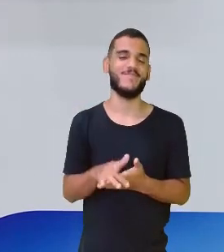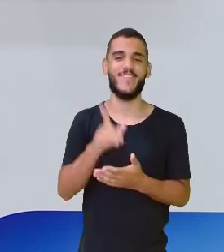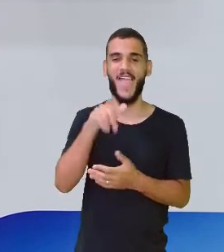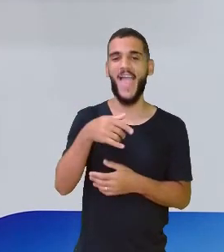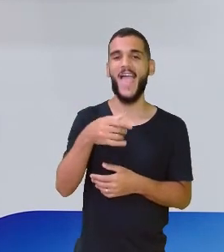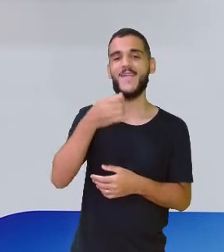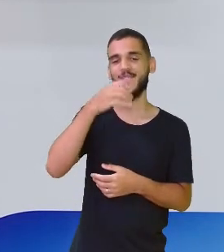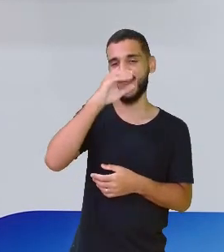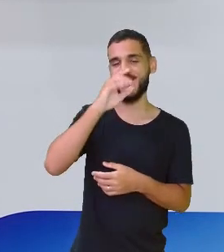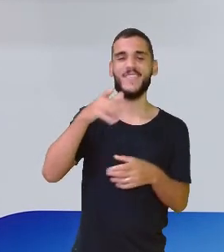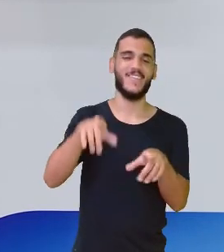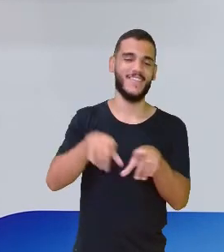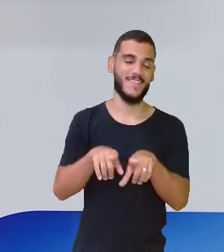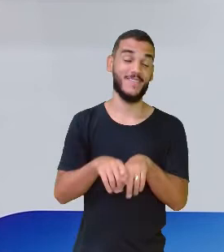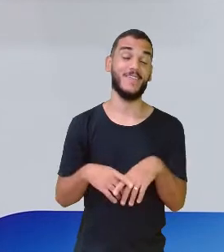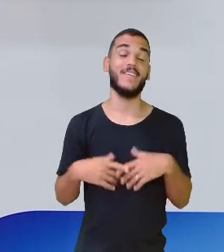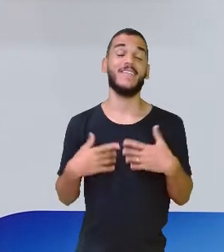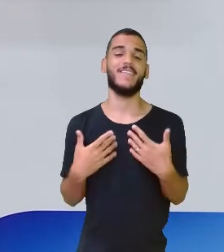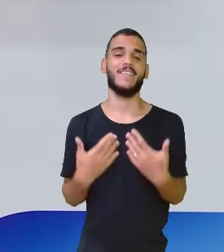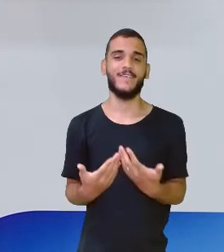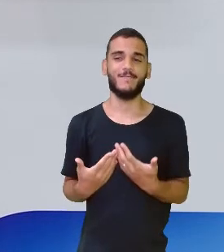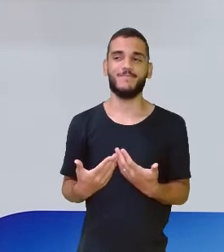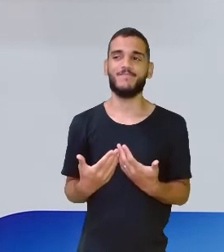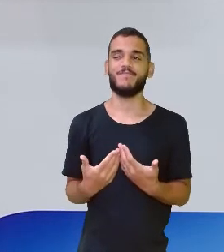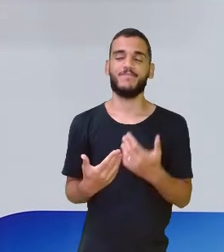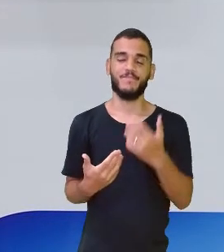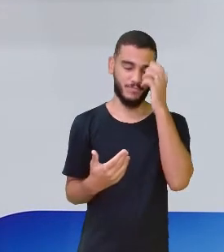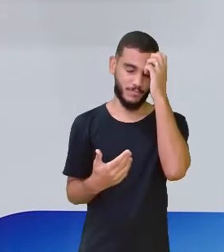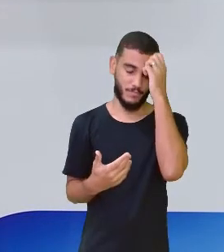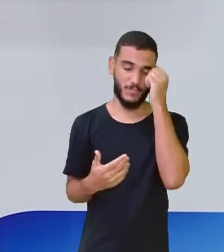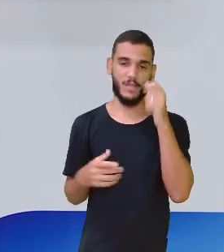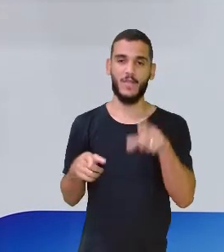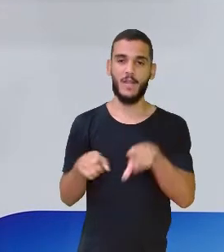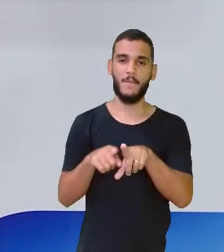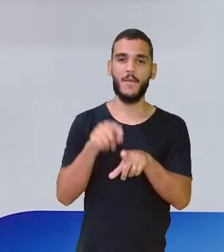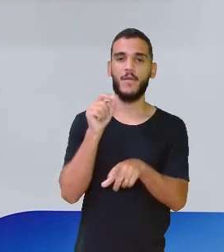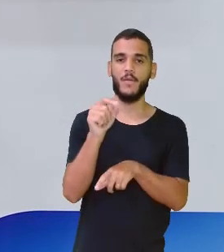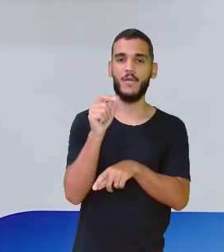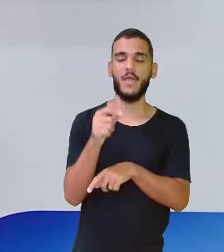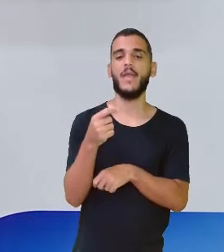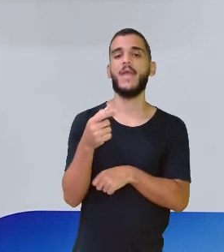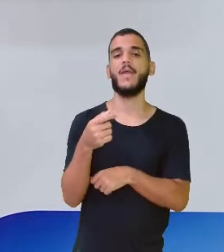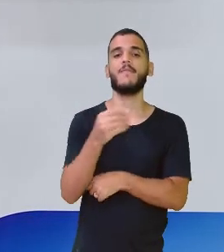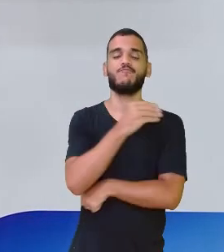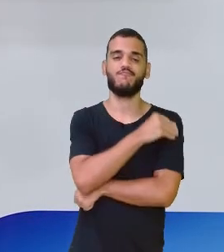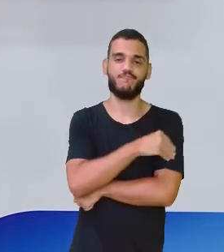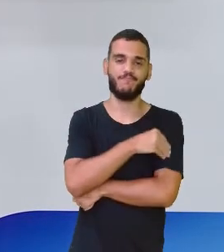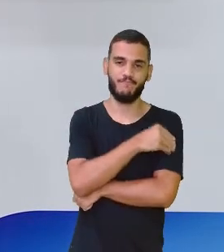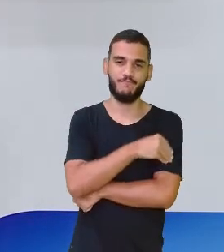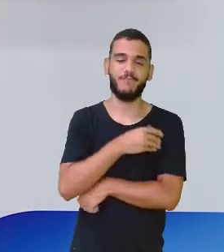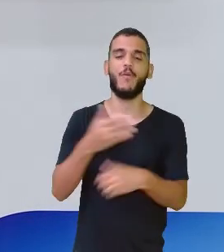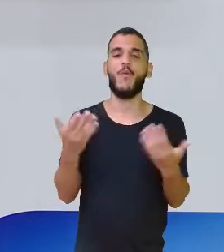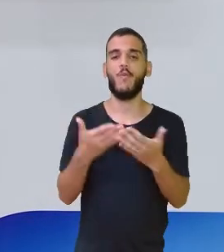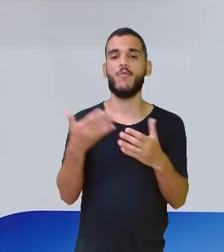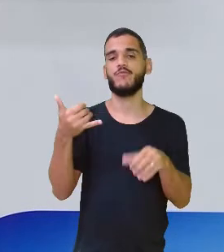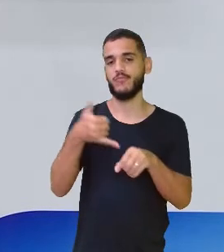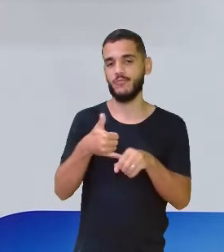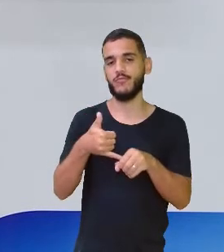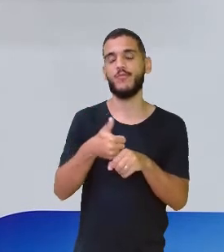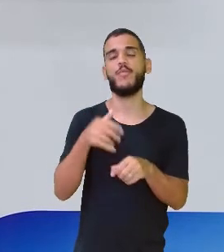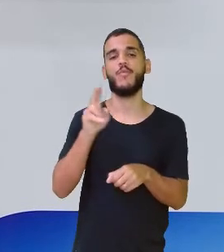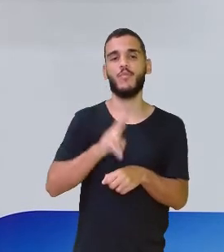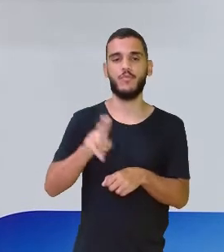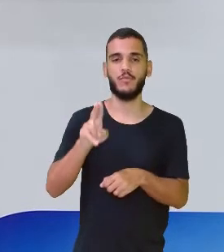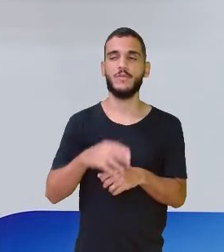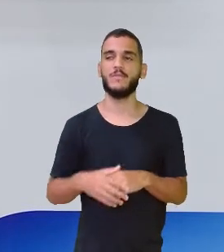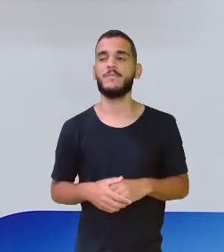depois. E a questão, né, do próprio etanol, né? Que é o combustível, né, para hoje utilizado, né, em